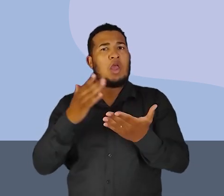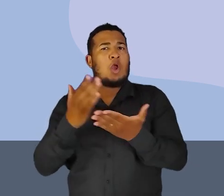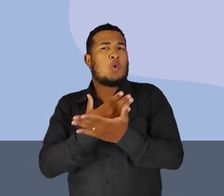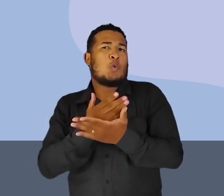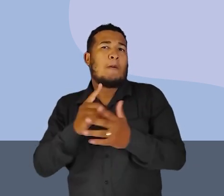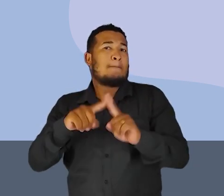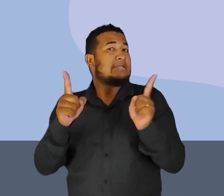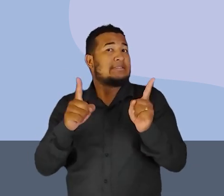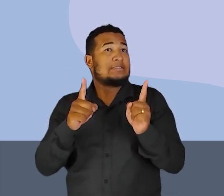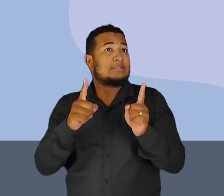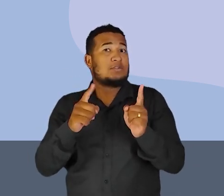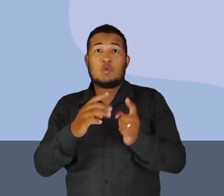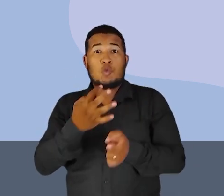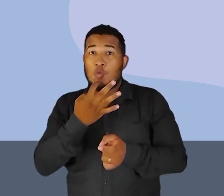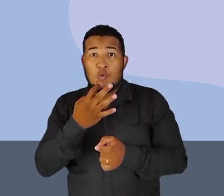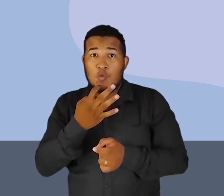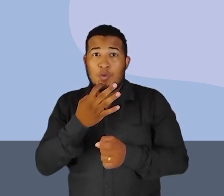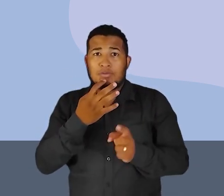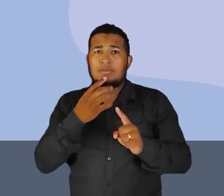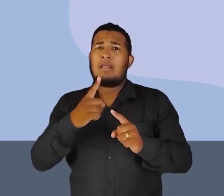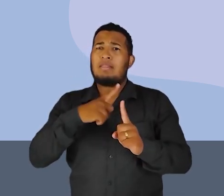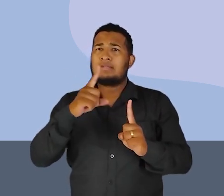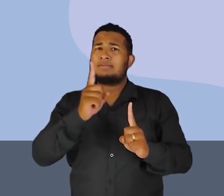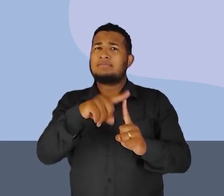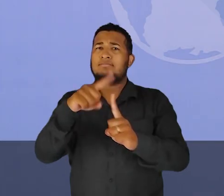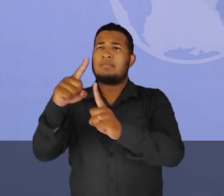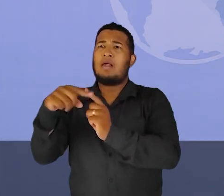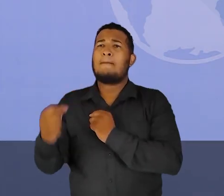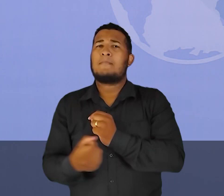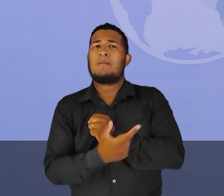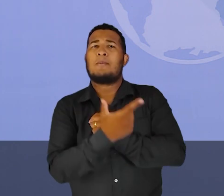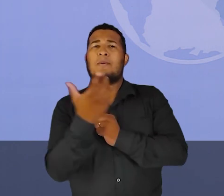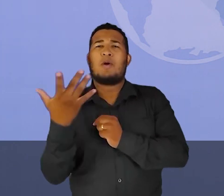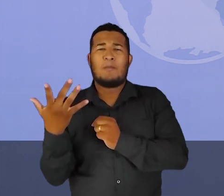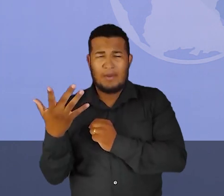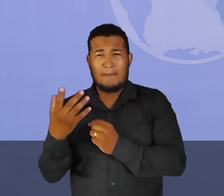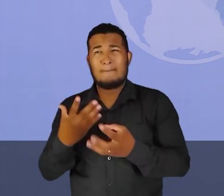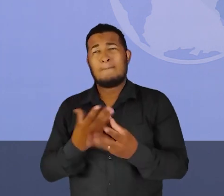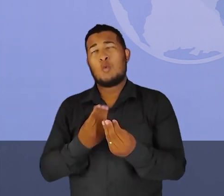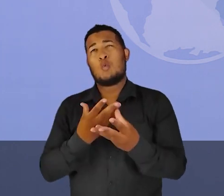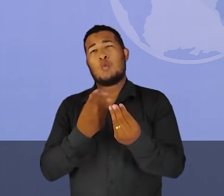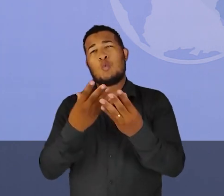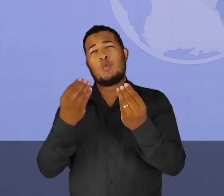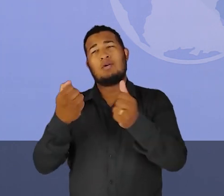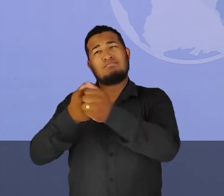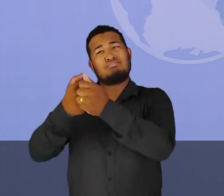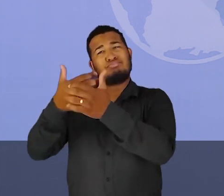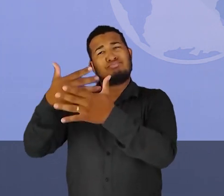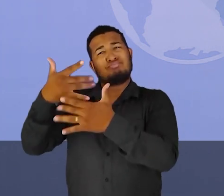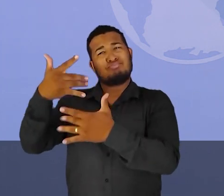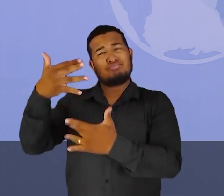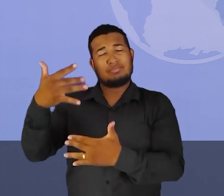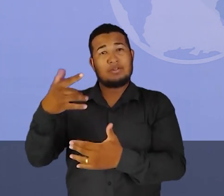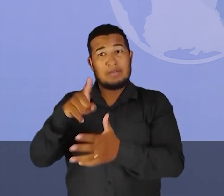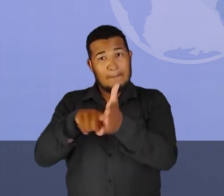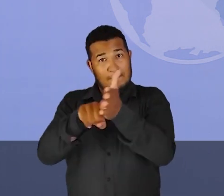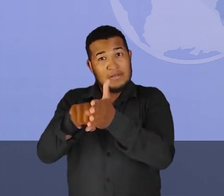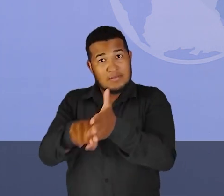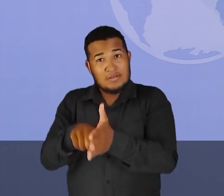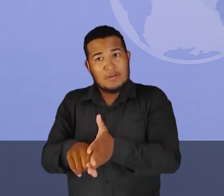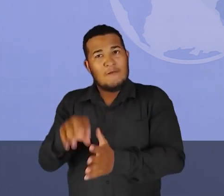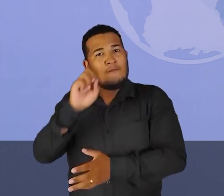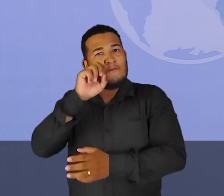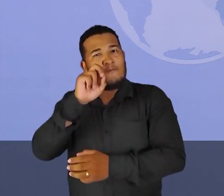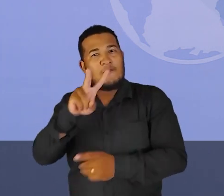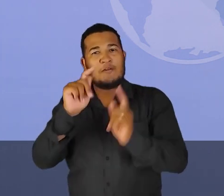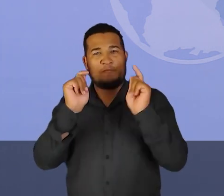não tinha visto, mas são várias as práticas corporais de aventura, são muitas mesmo. Vocês pesquisando aí vocês vão poder acompanhar